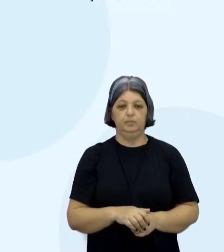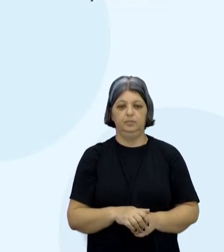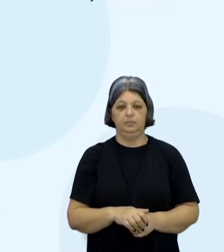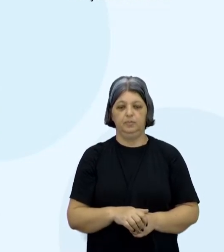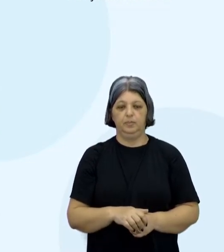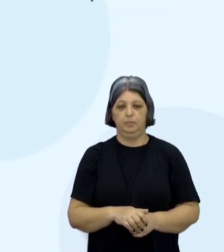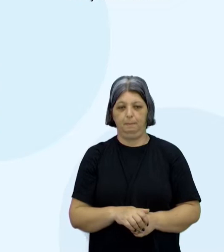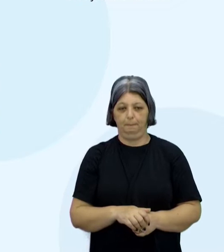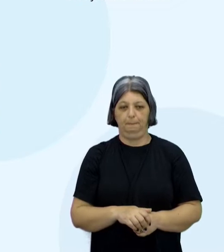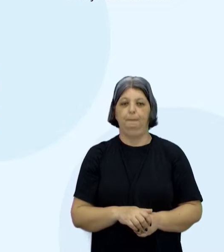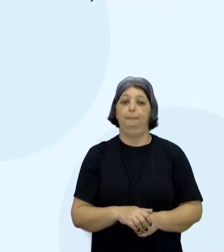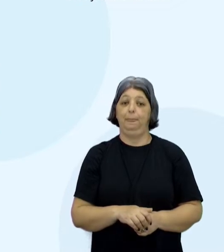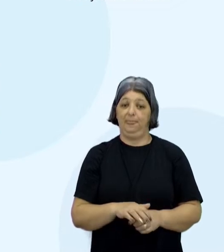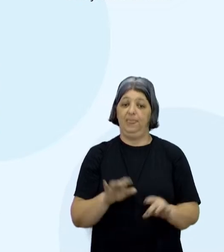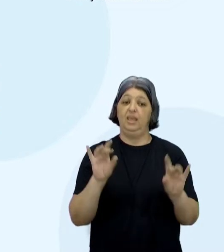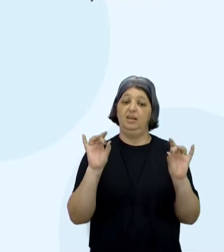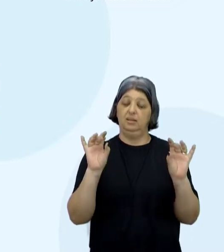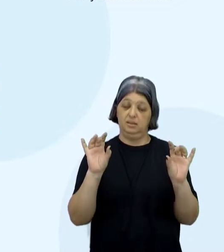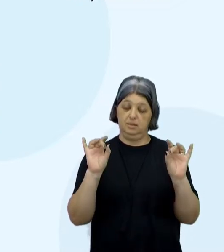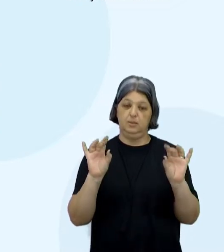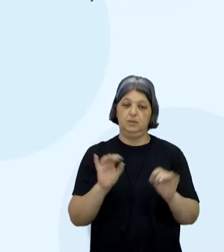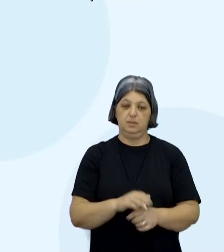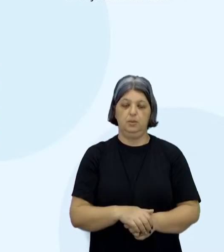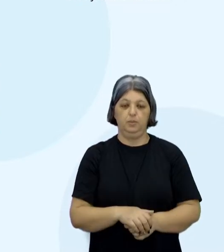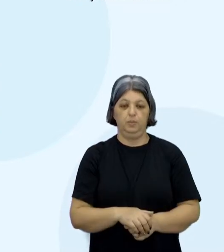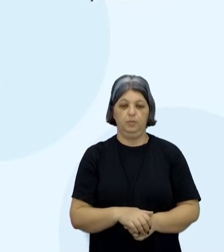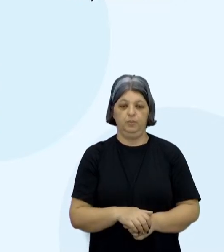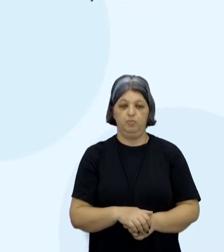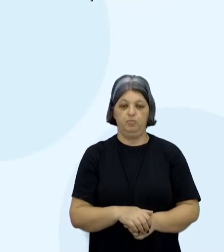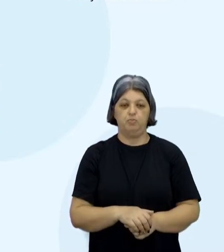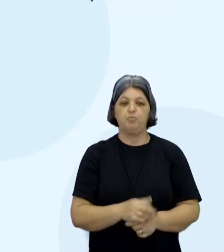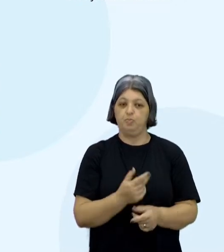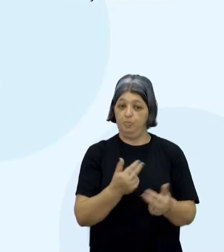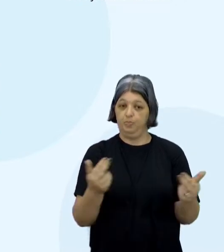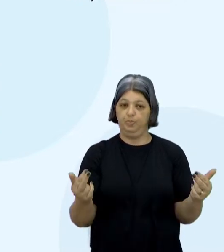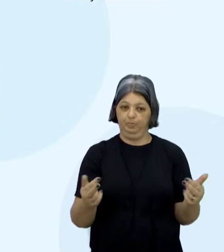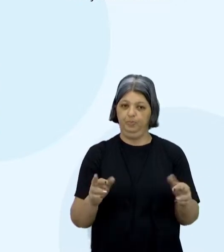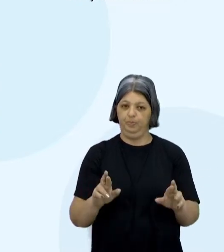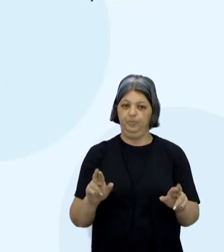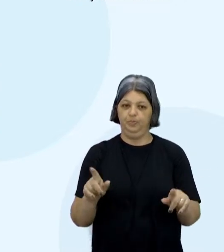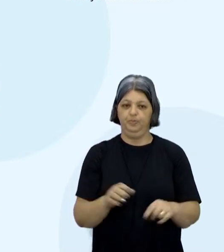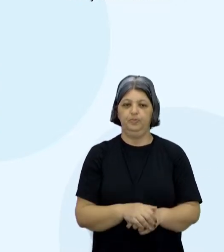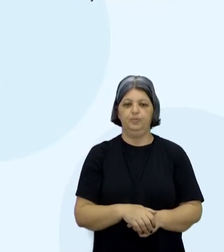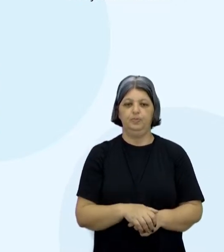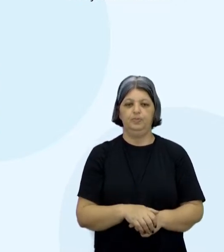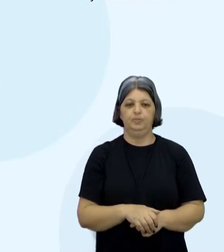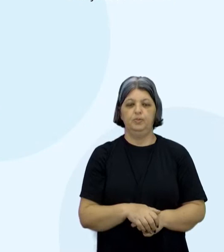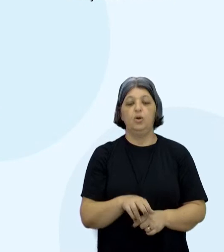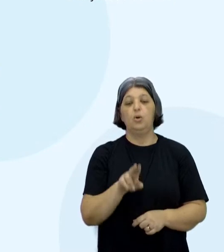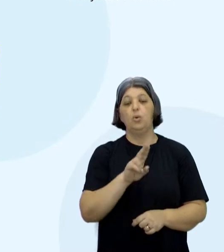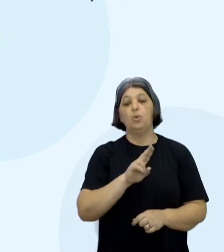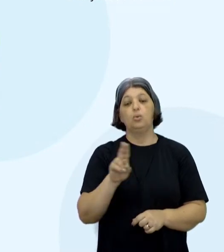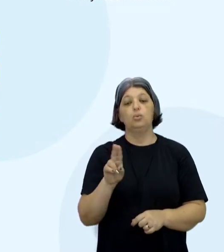Exclusiva, ele nunca falou sobre isso. Você terá coisas diferentes aqui, tá? O nome do veículo, né?